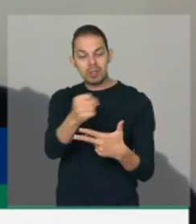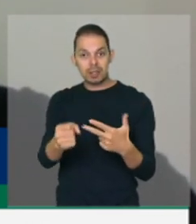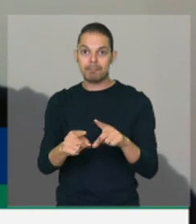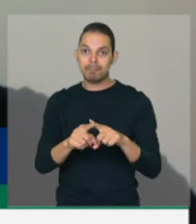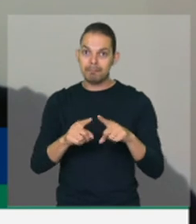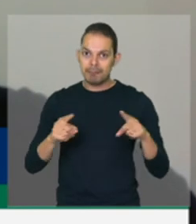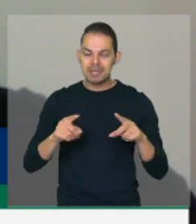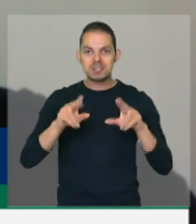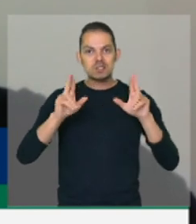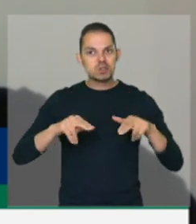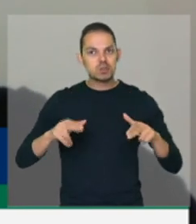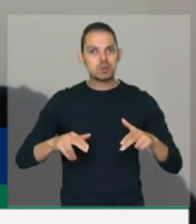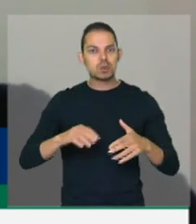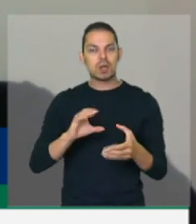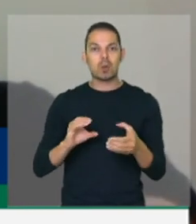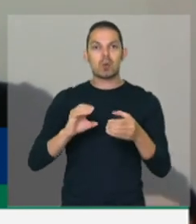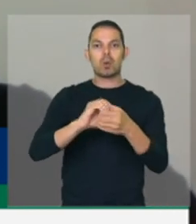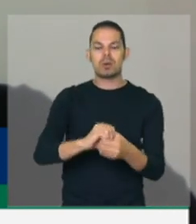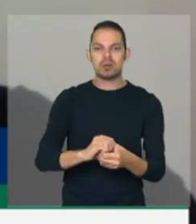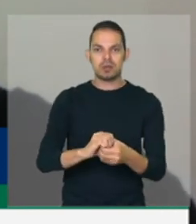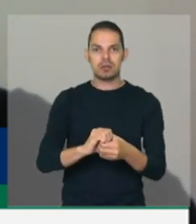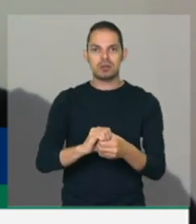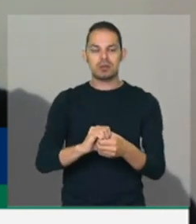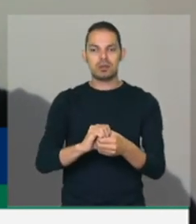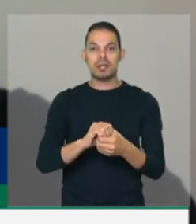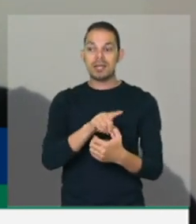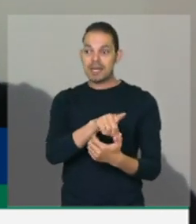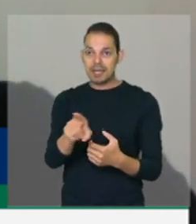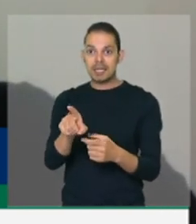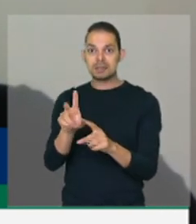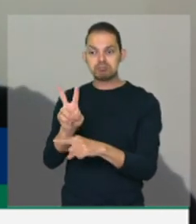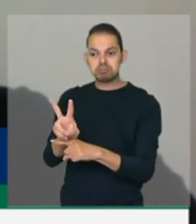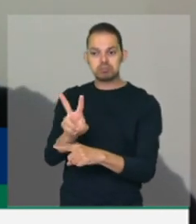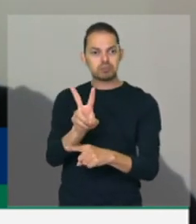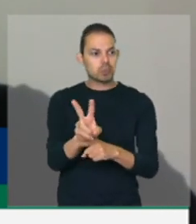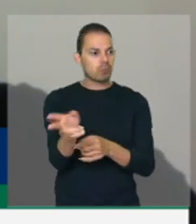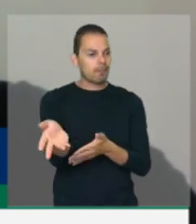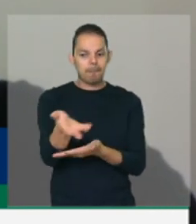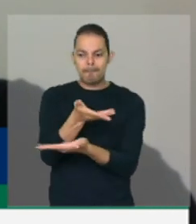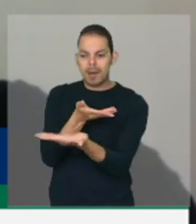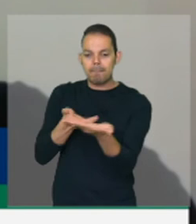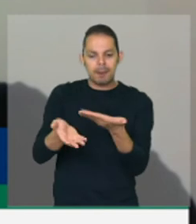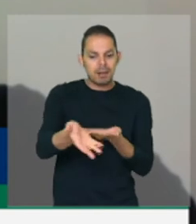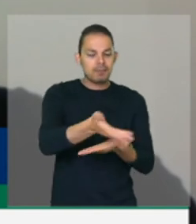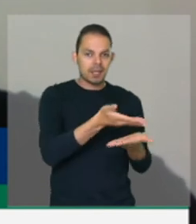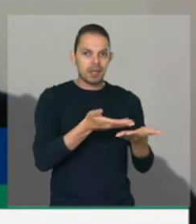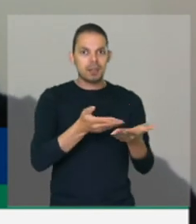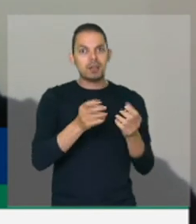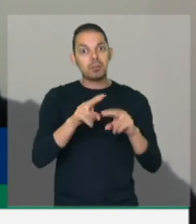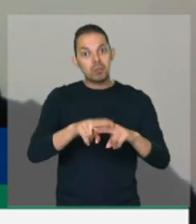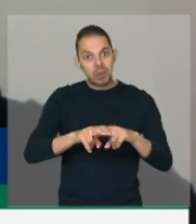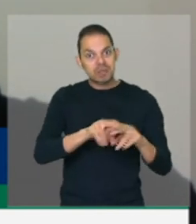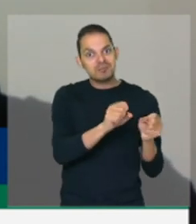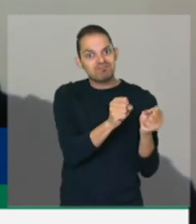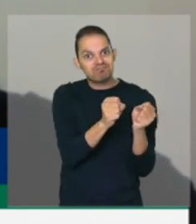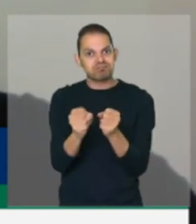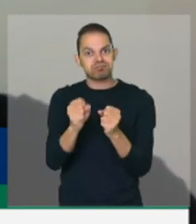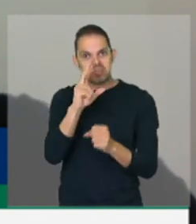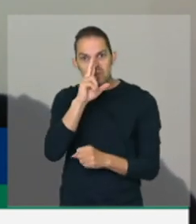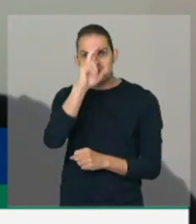serem corporativistas. Eles se protegem e, por isso, têm tamanha força.